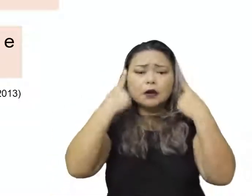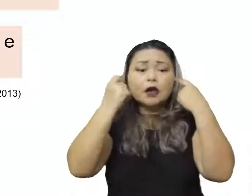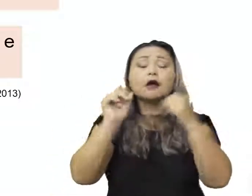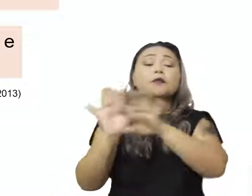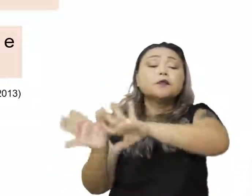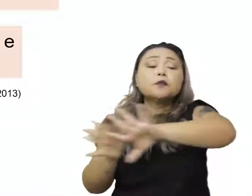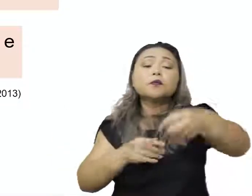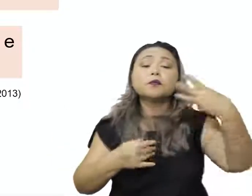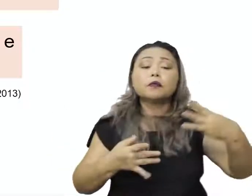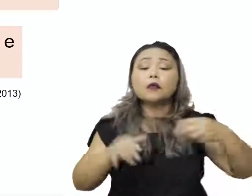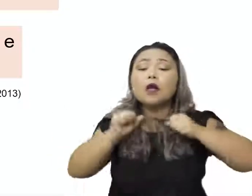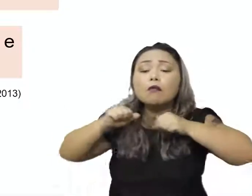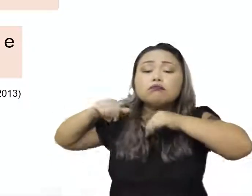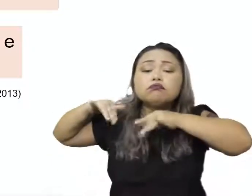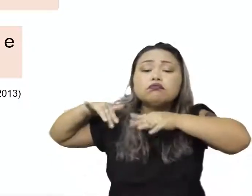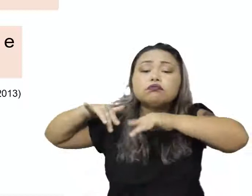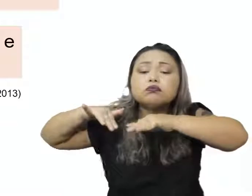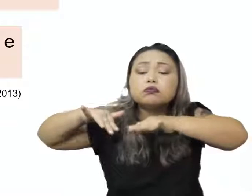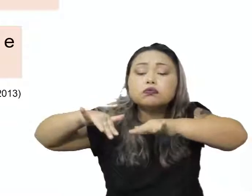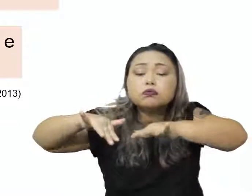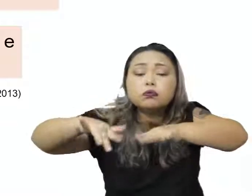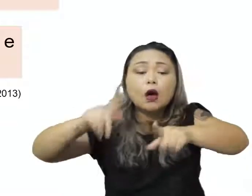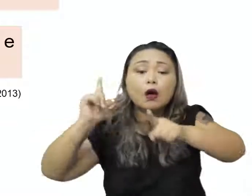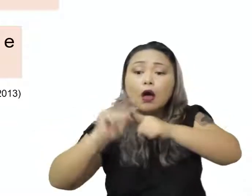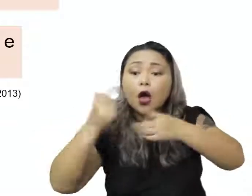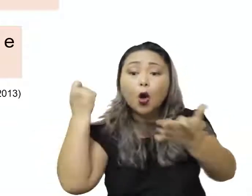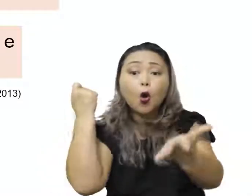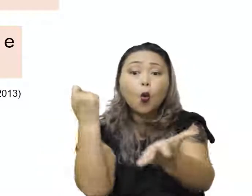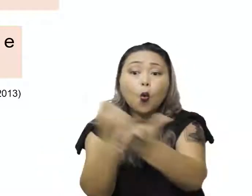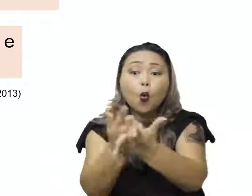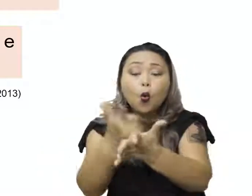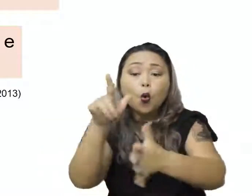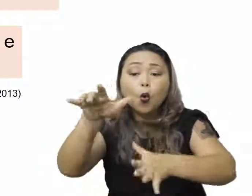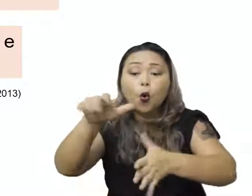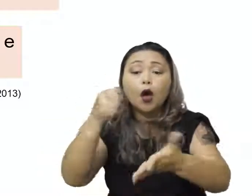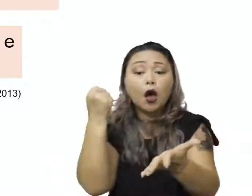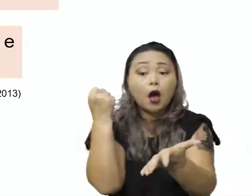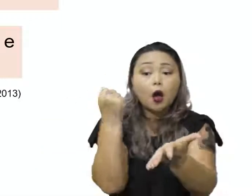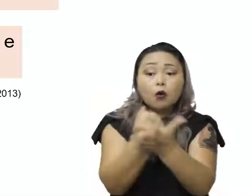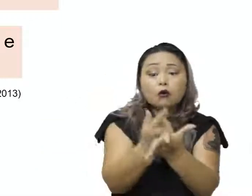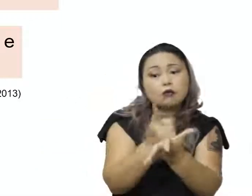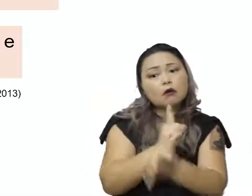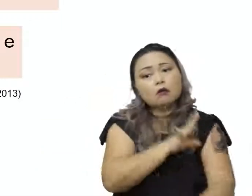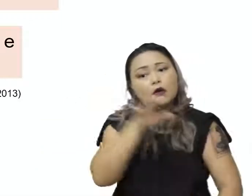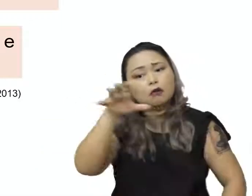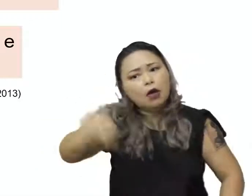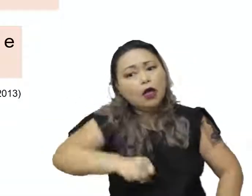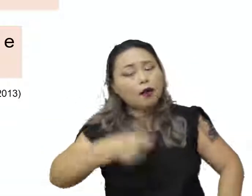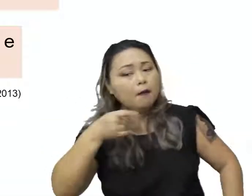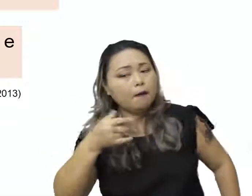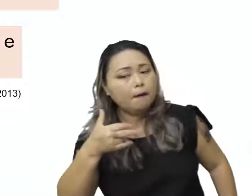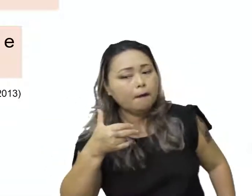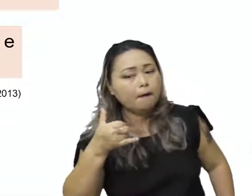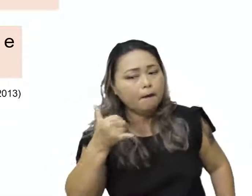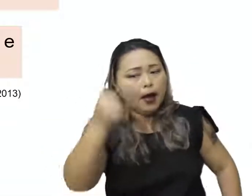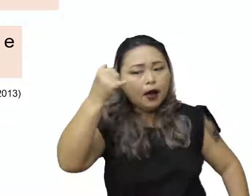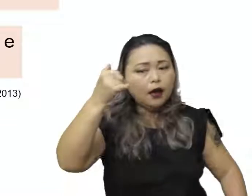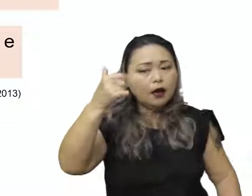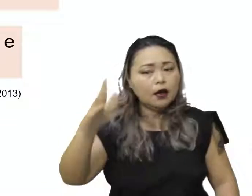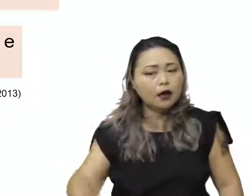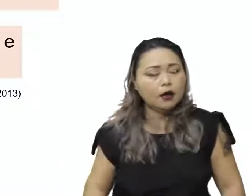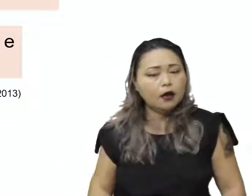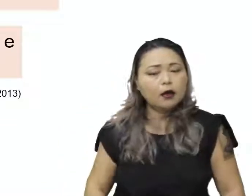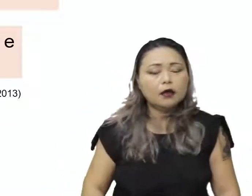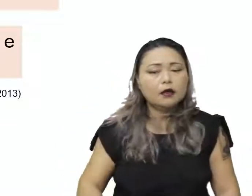Expansão das fronteiras por compra e conquistas. Portanto, quando eles não compravam na grana, eles compravam na bala.